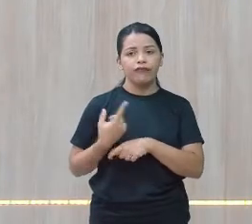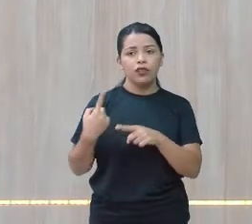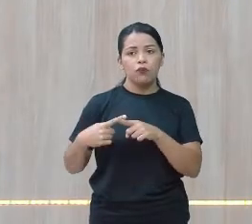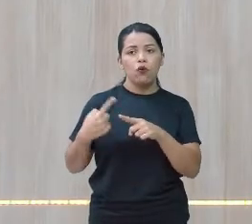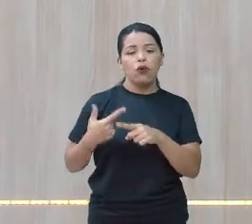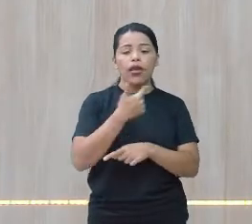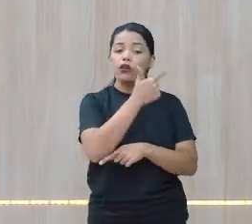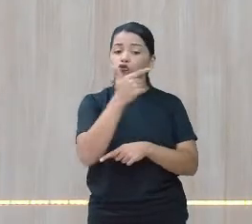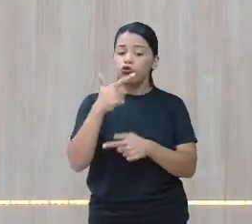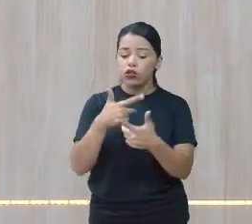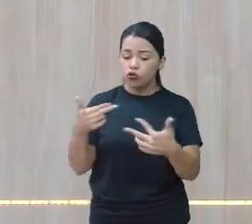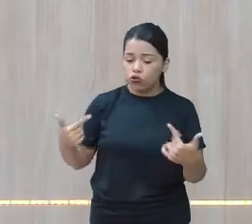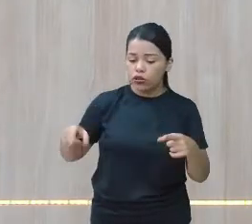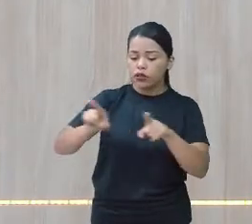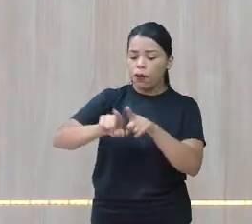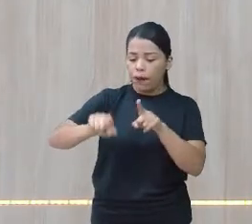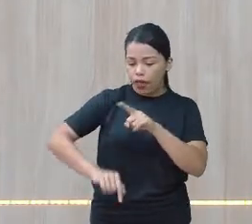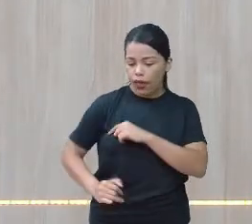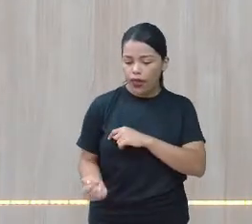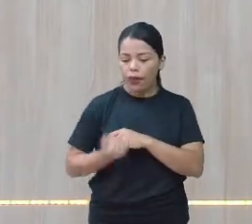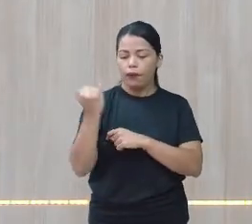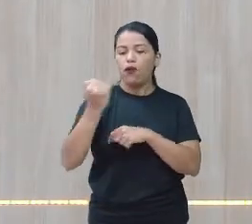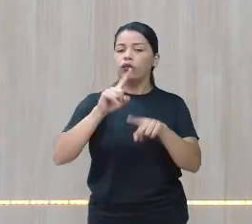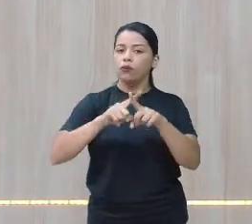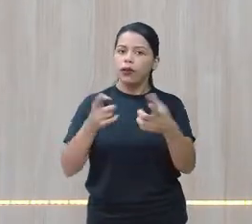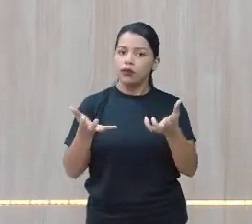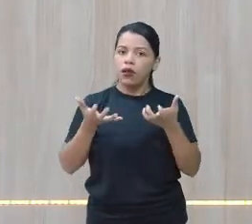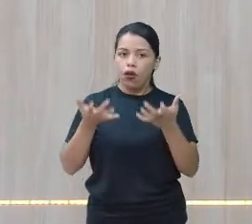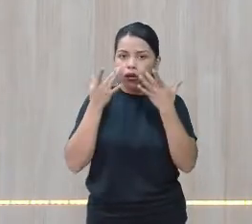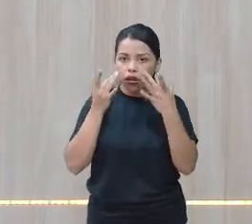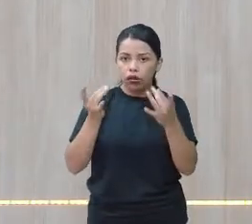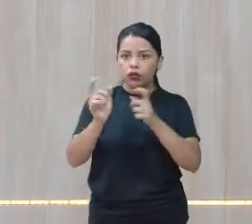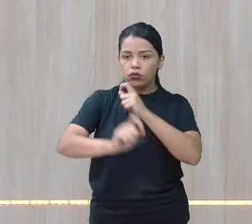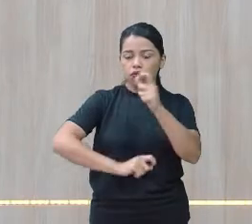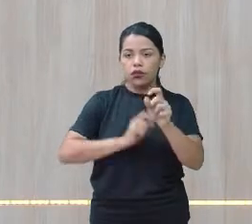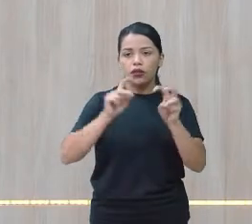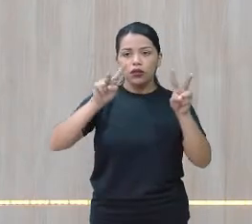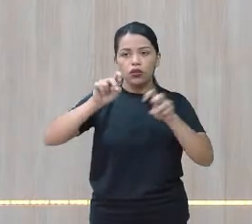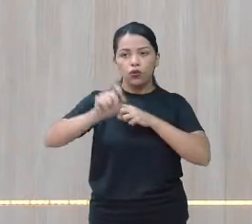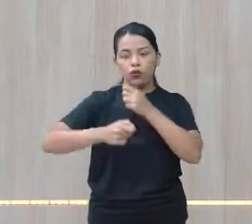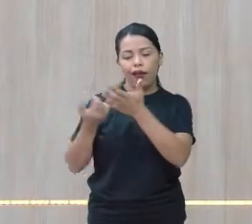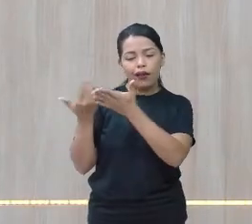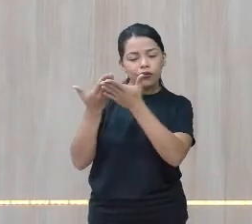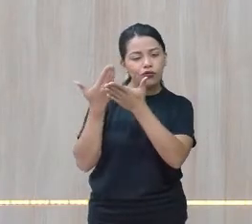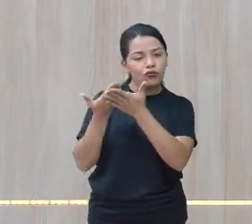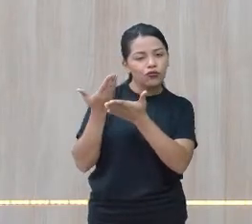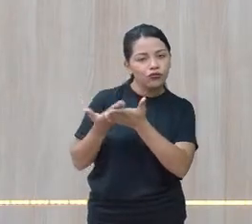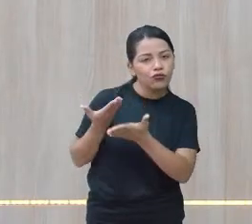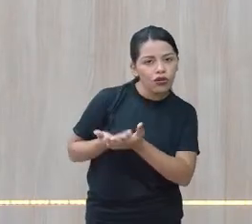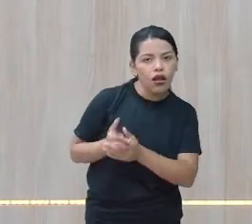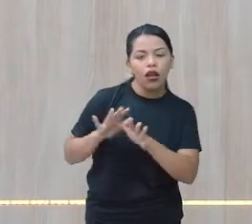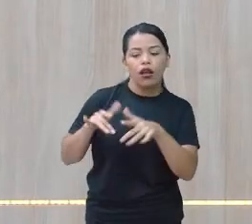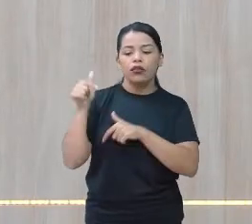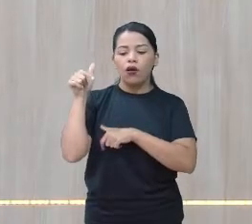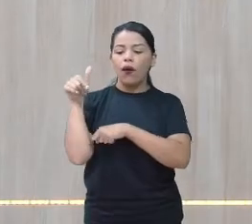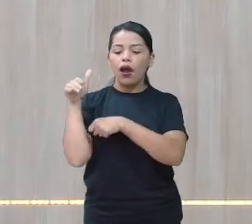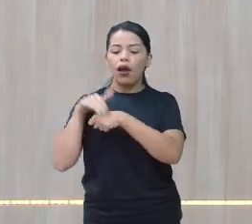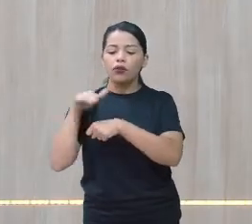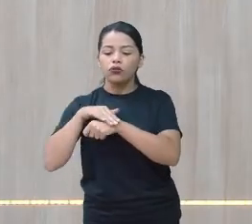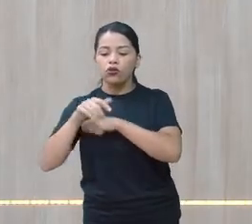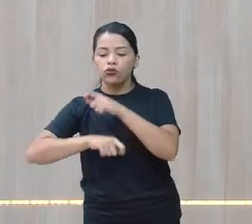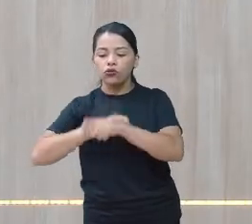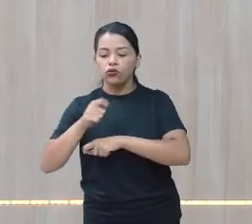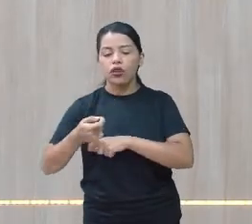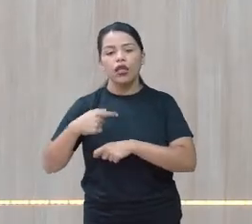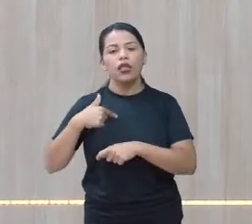são importantes. Mas eu quero fazer aqui, né, chamar um pouquinho a atenção em relação ao estudar. Então, são aquelas ações, né,